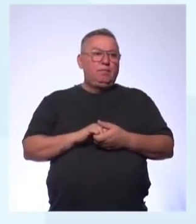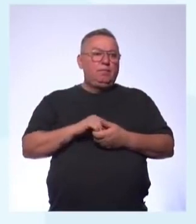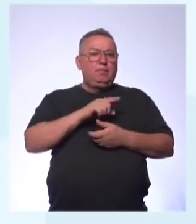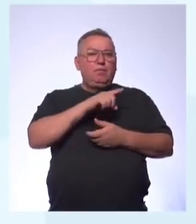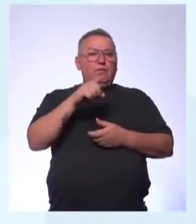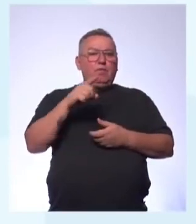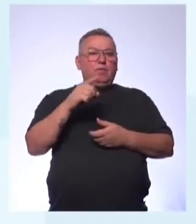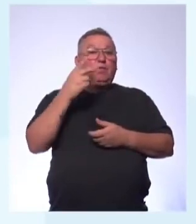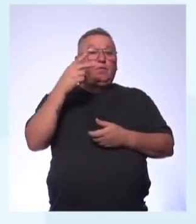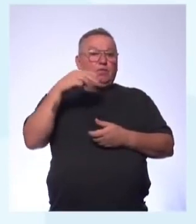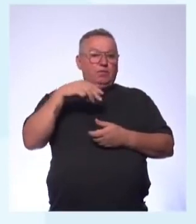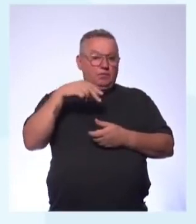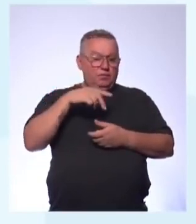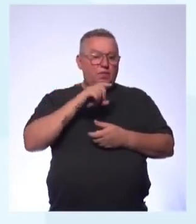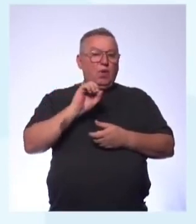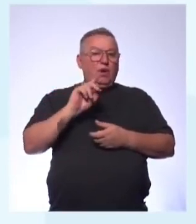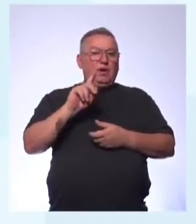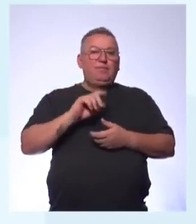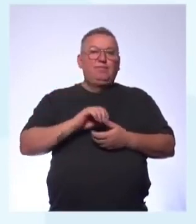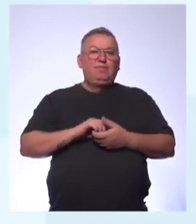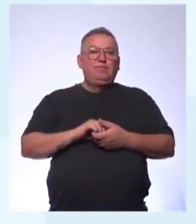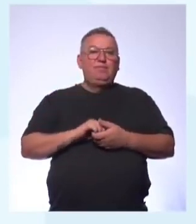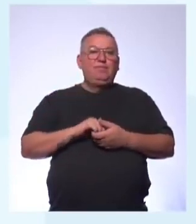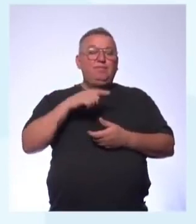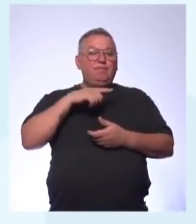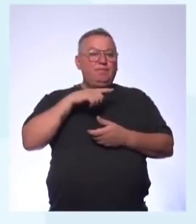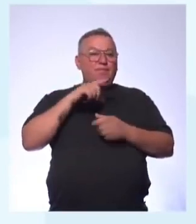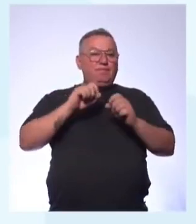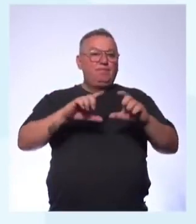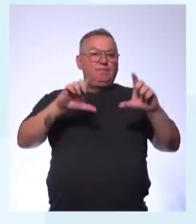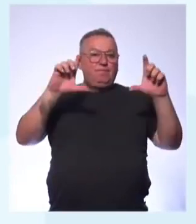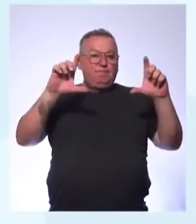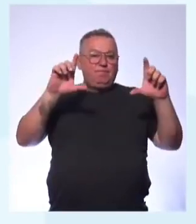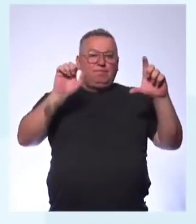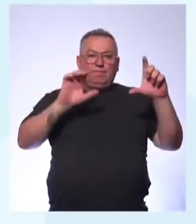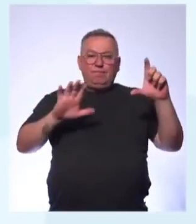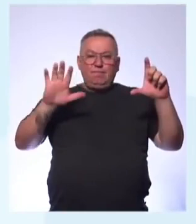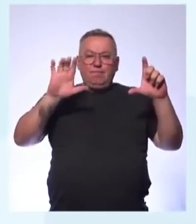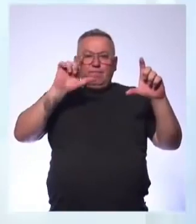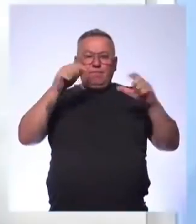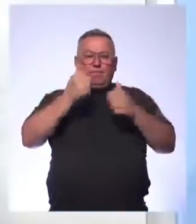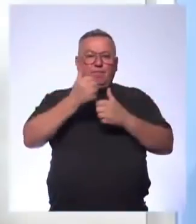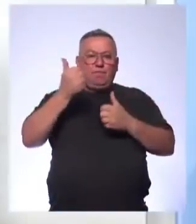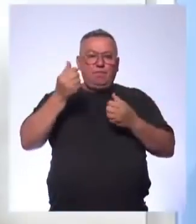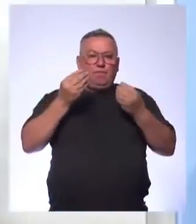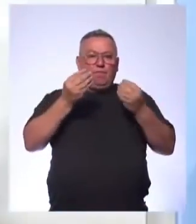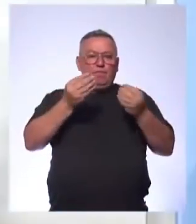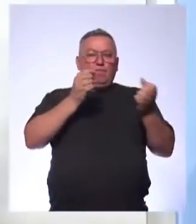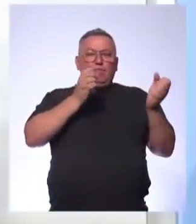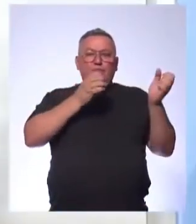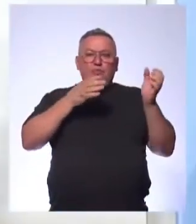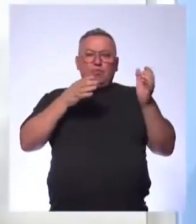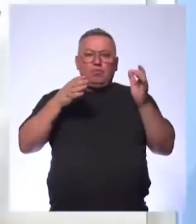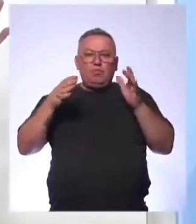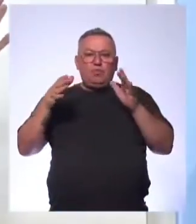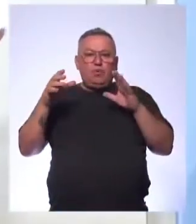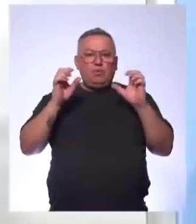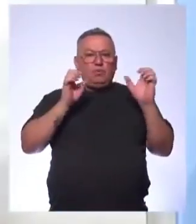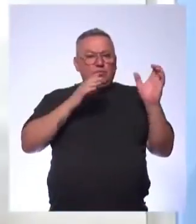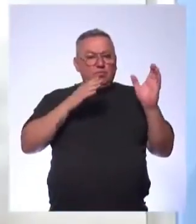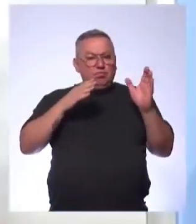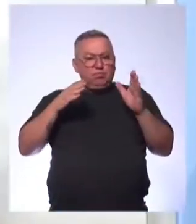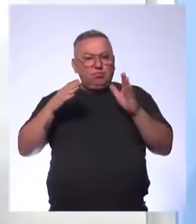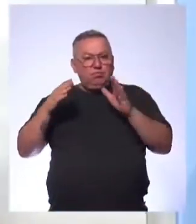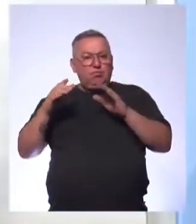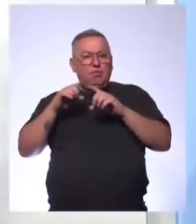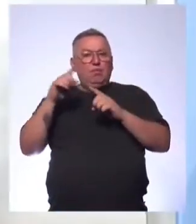dar para vocês 2 minutinhos, tá? Então, vai ficar ali na pergunta, depois o diretor vai dando uma passada nos slides